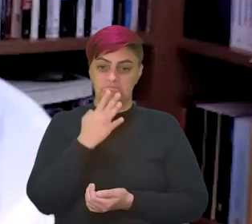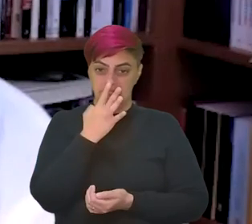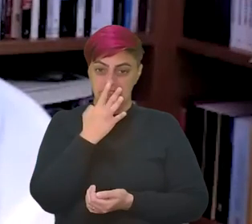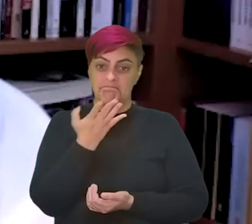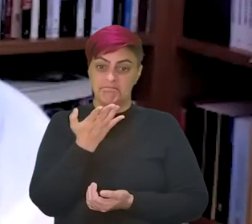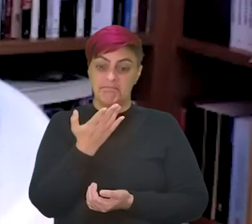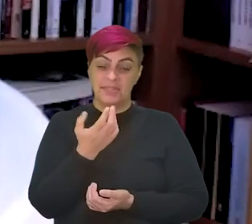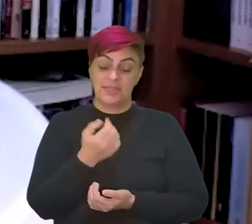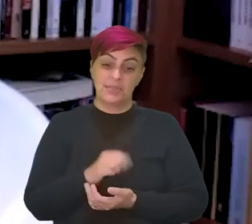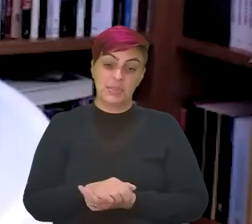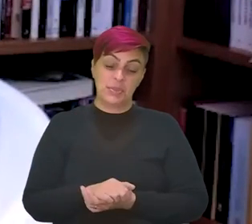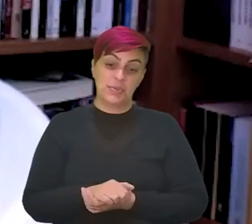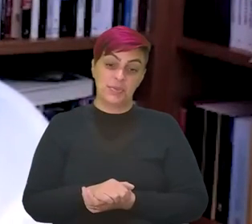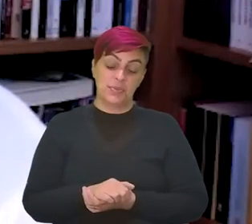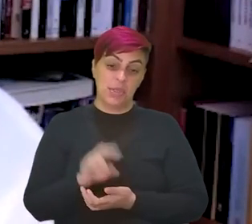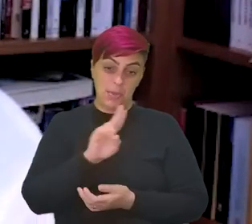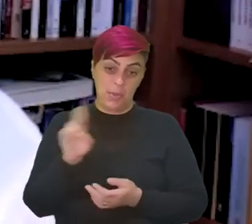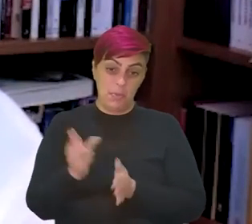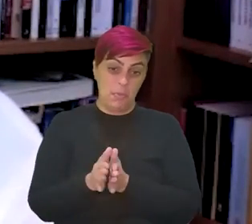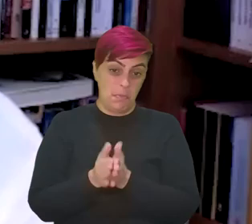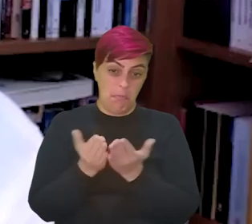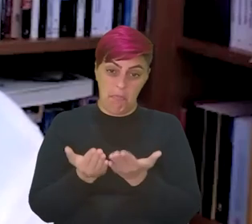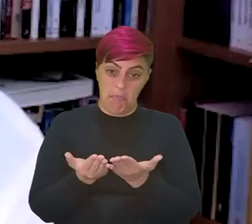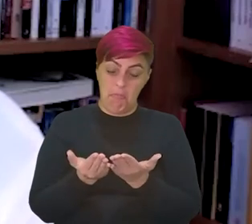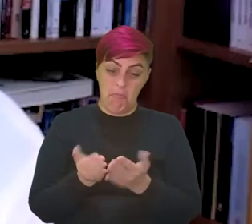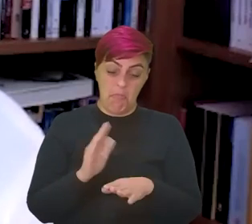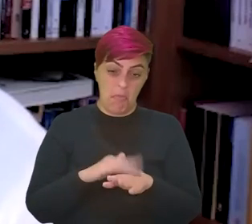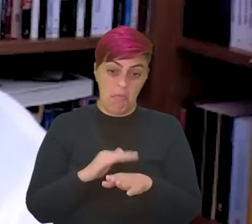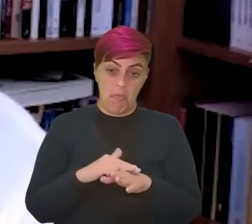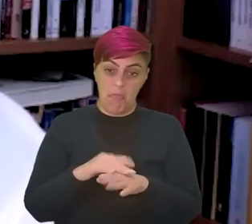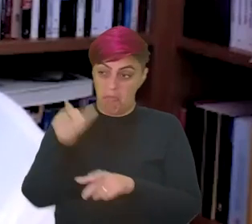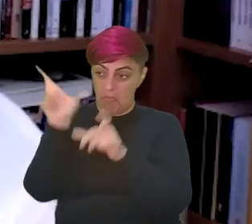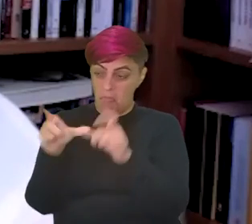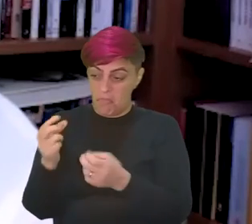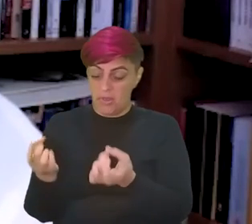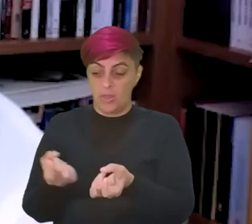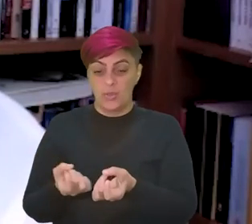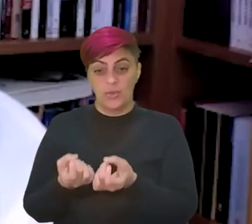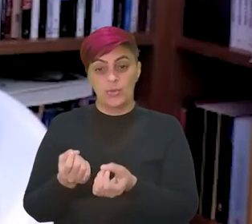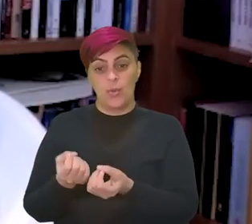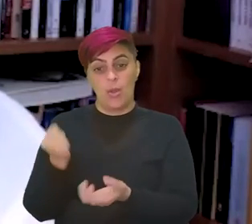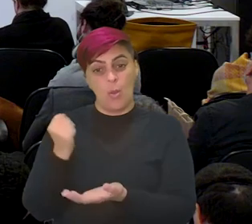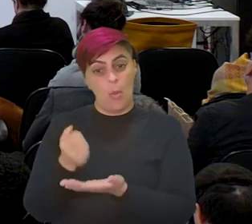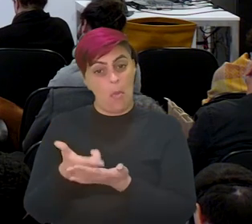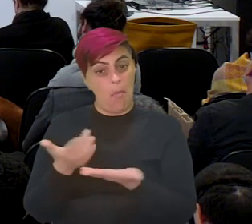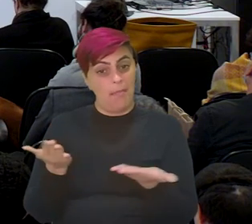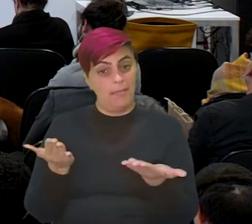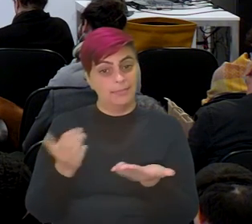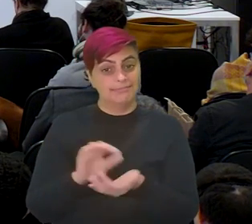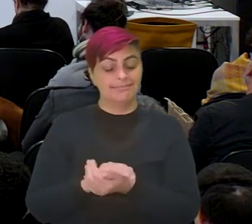me impressiona muito como títulos vendem. Sim. Né? E, enfim.